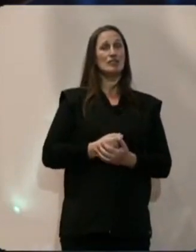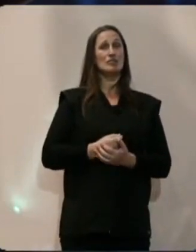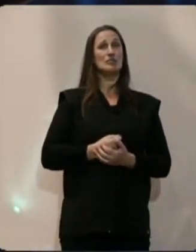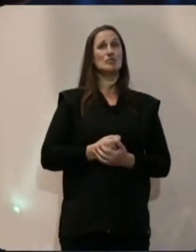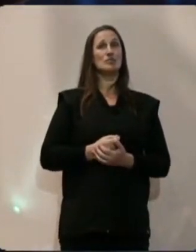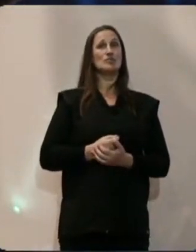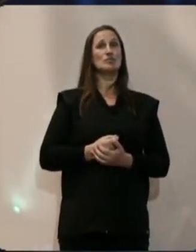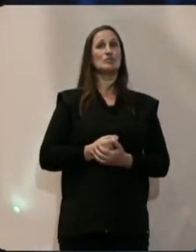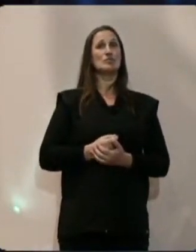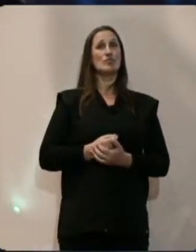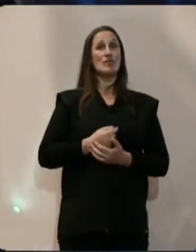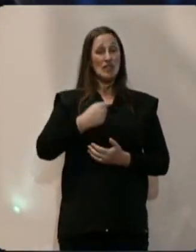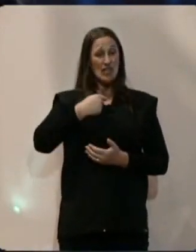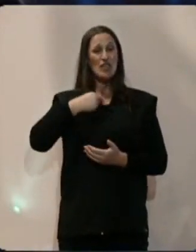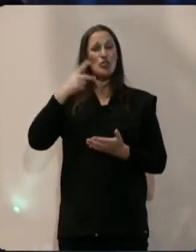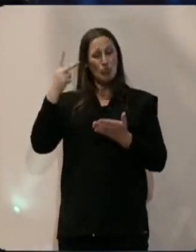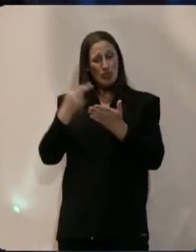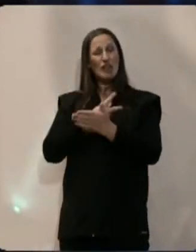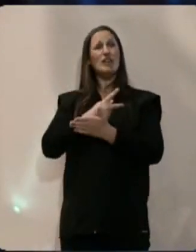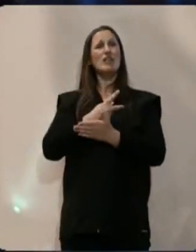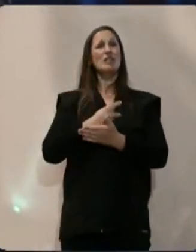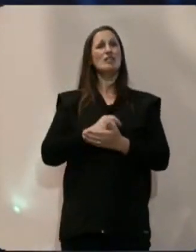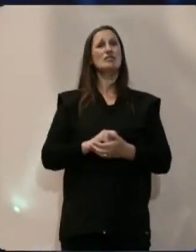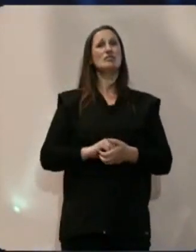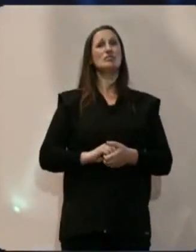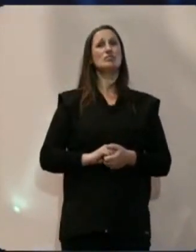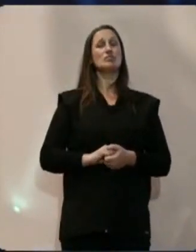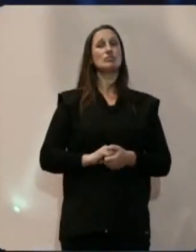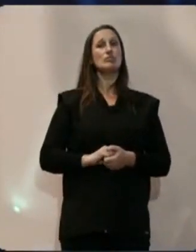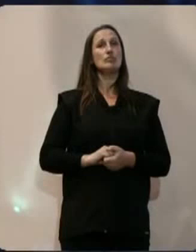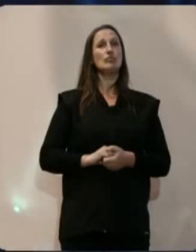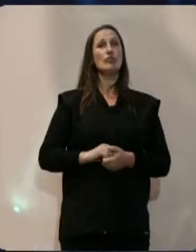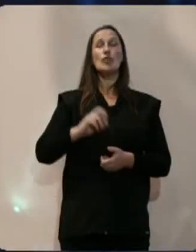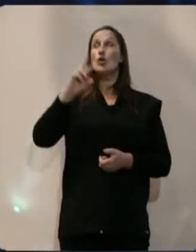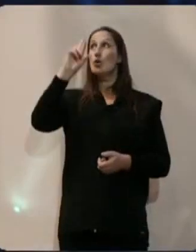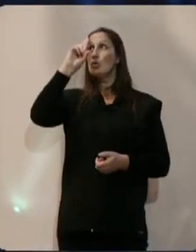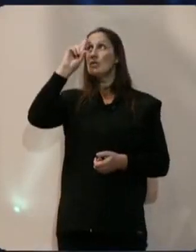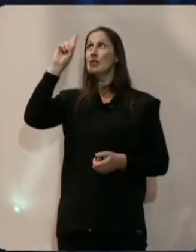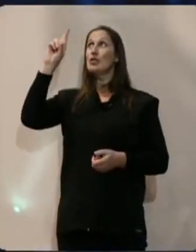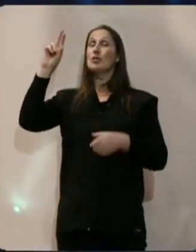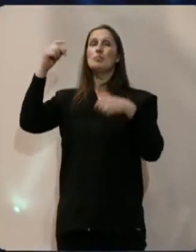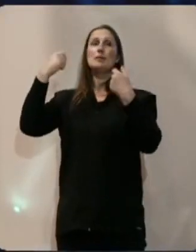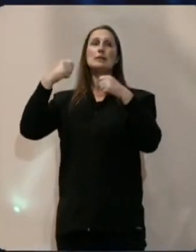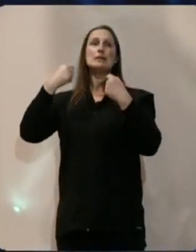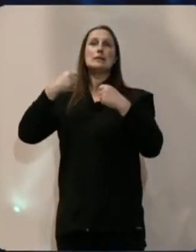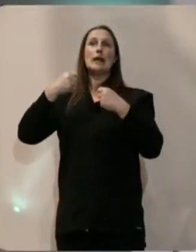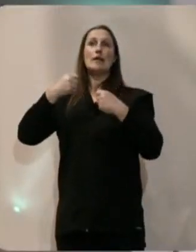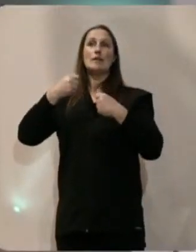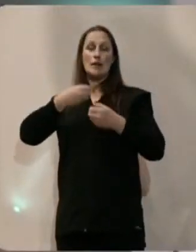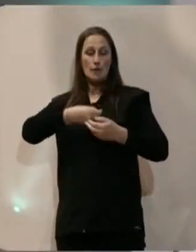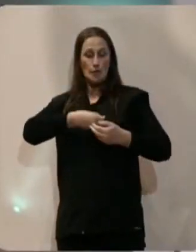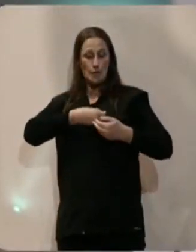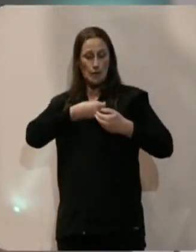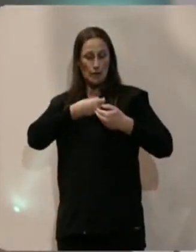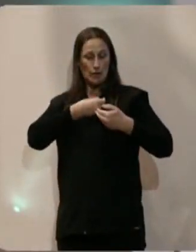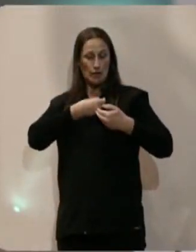motivação estava errada, mas eu estava errado. E o Senhor precisava tratar primeiro a minha